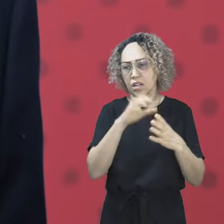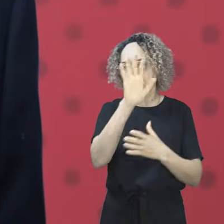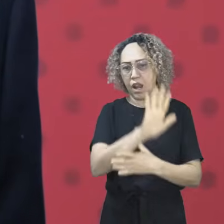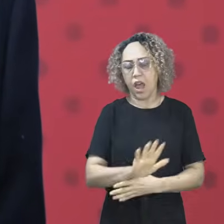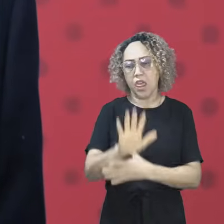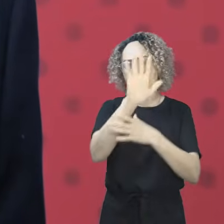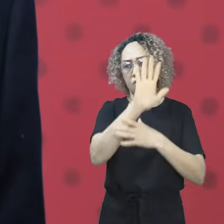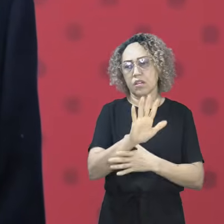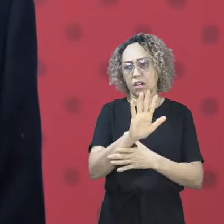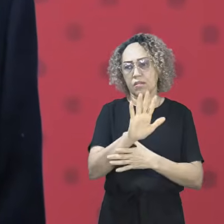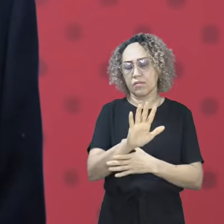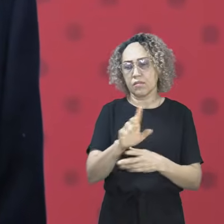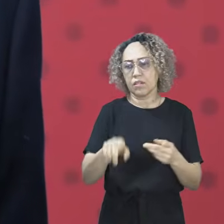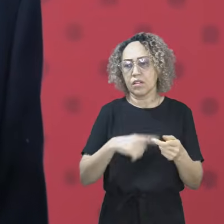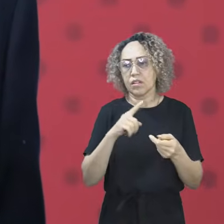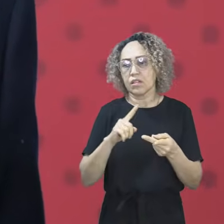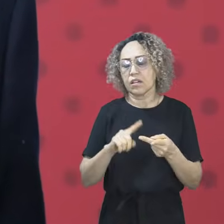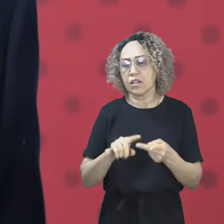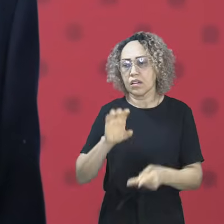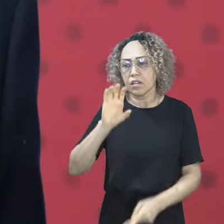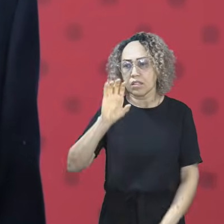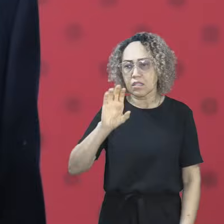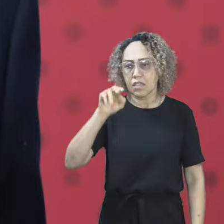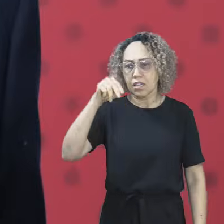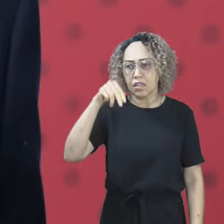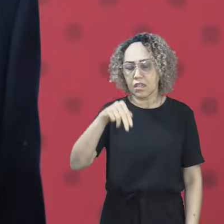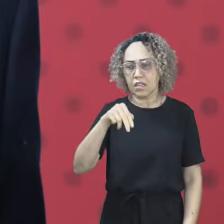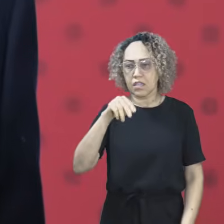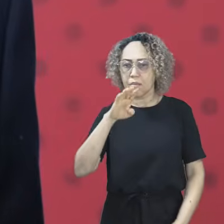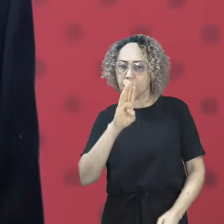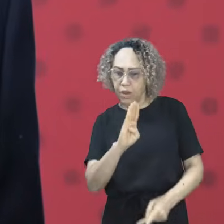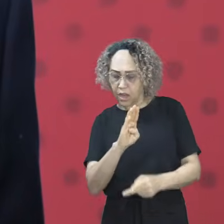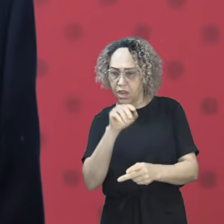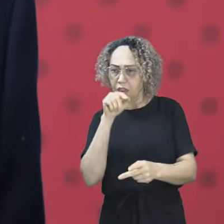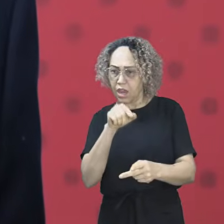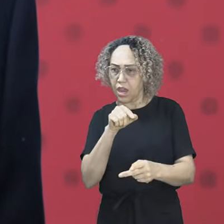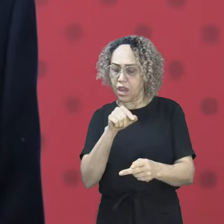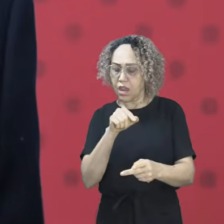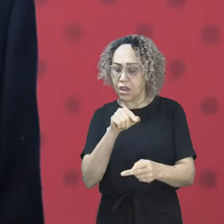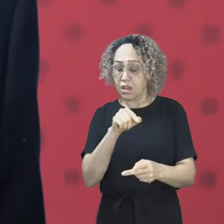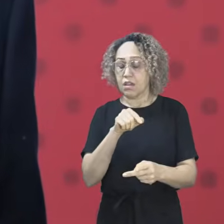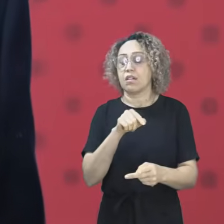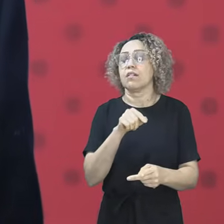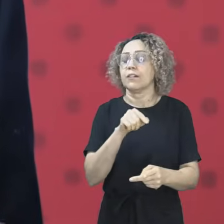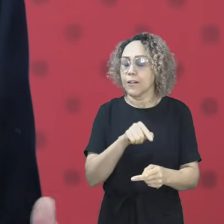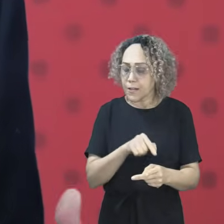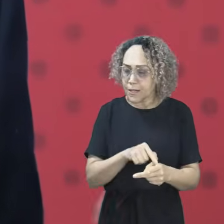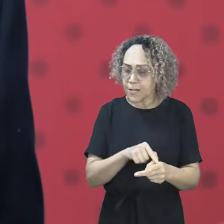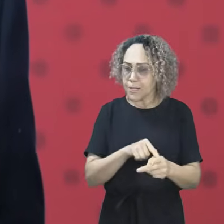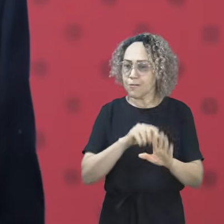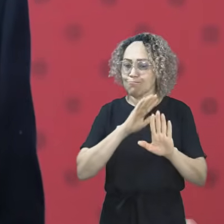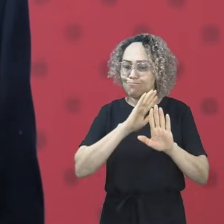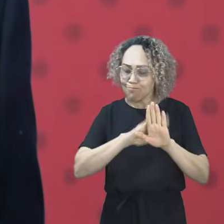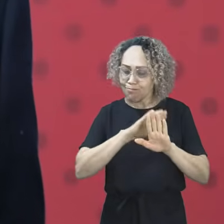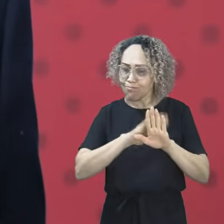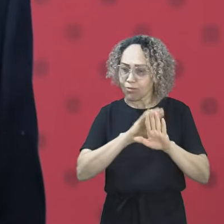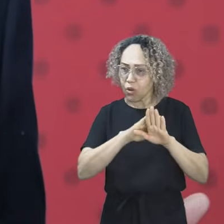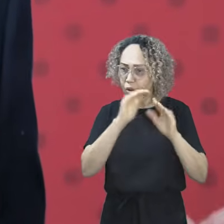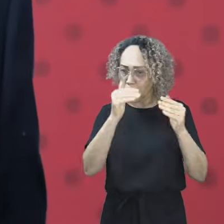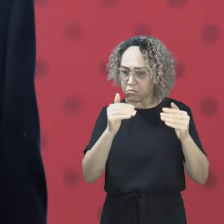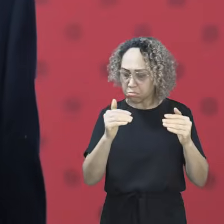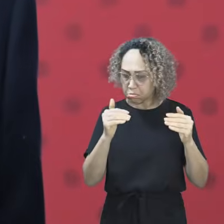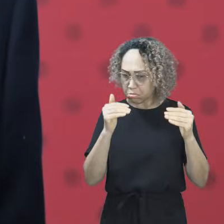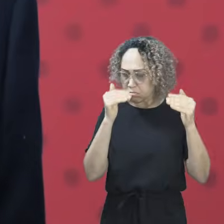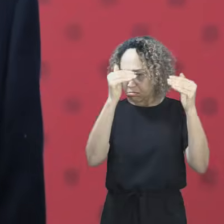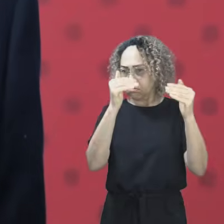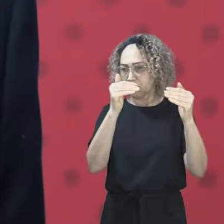CNB, vocês sabem, é a corrente majoritária do partido, da qual participam o presidente